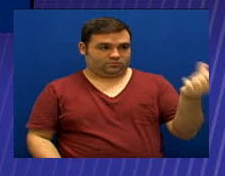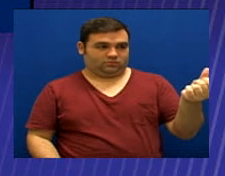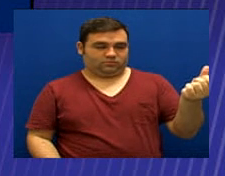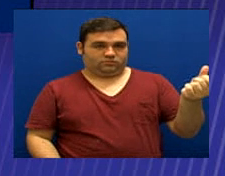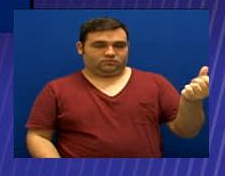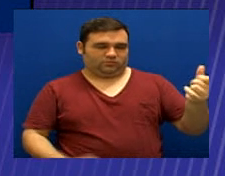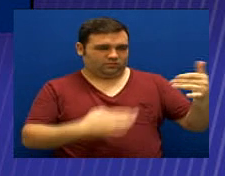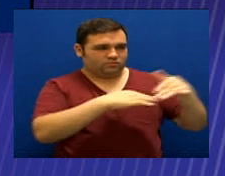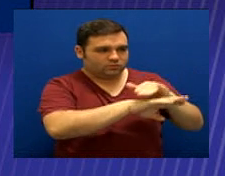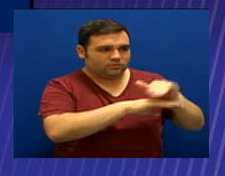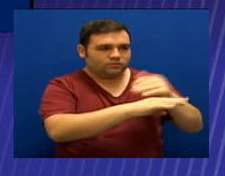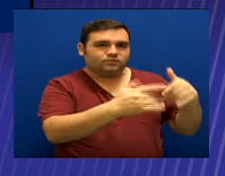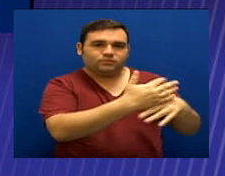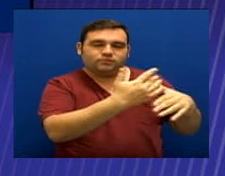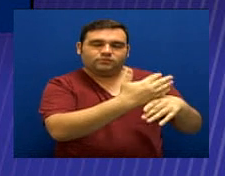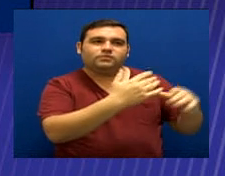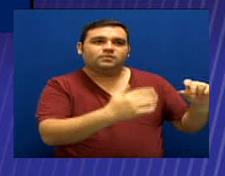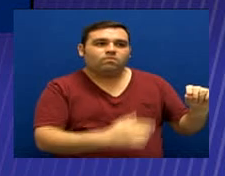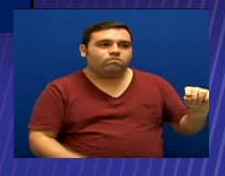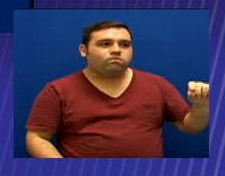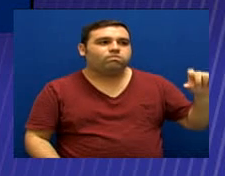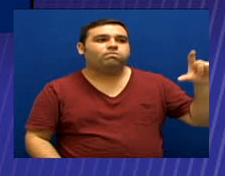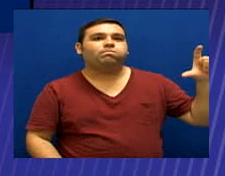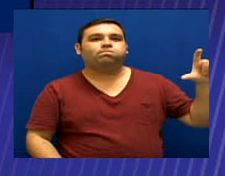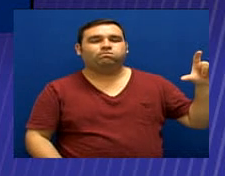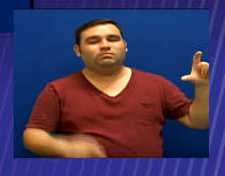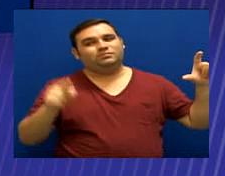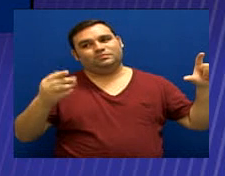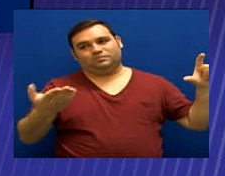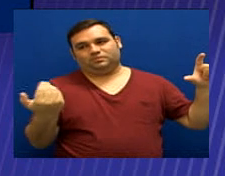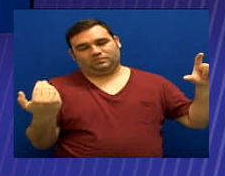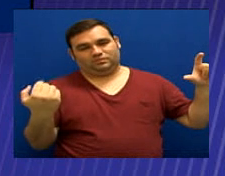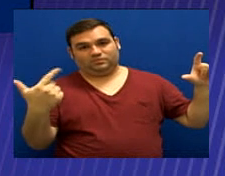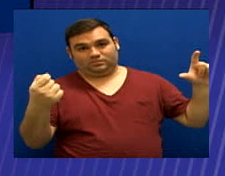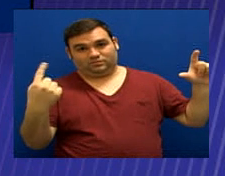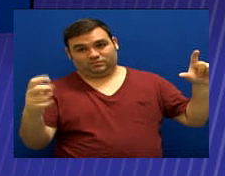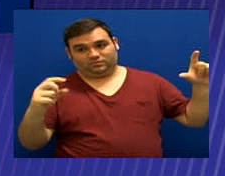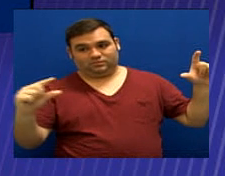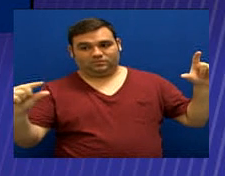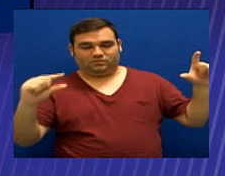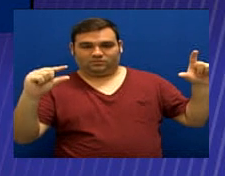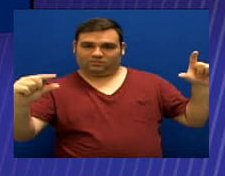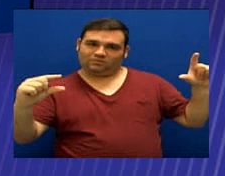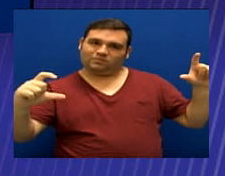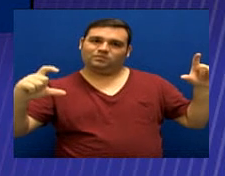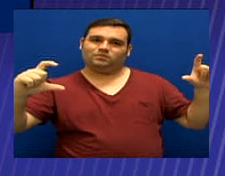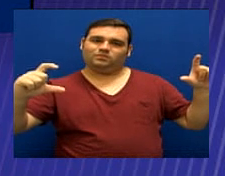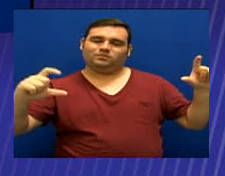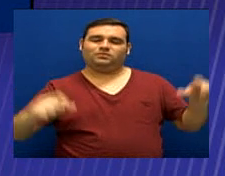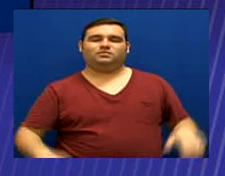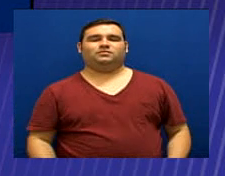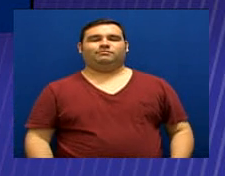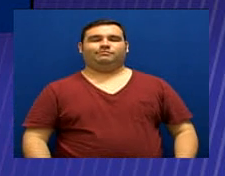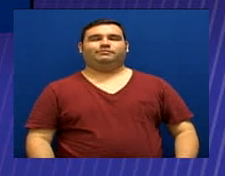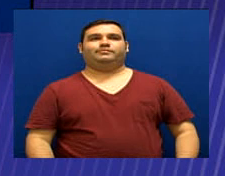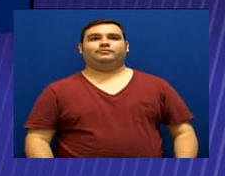fundo de participação do município houve uma 11 uma superávit nessa arrecadação